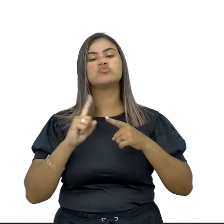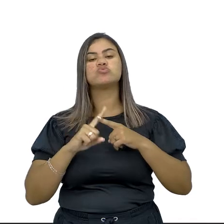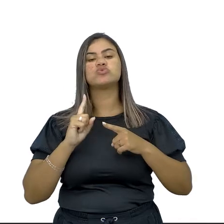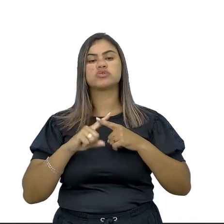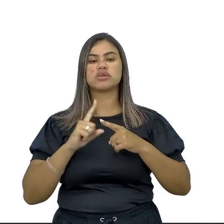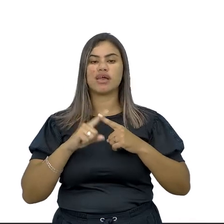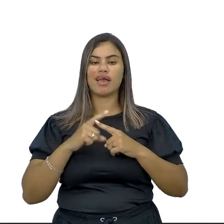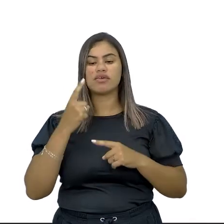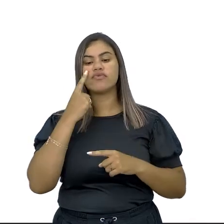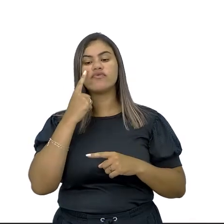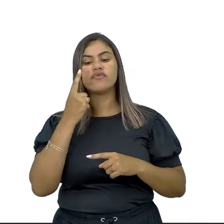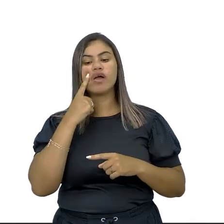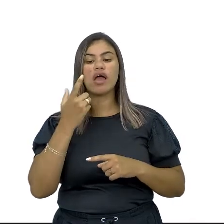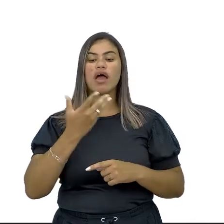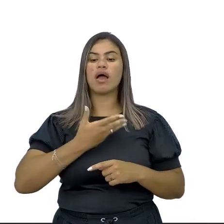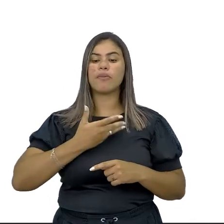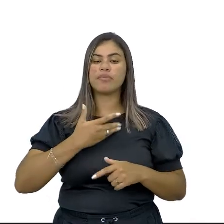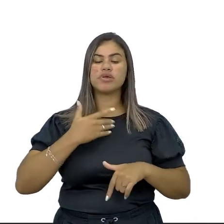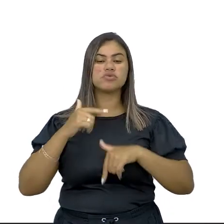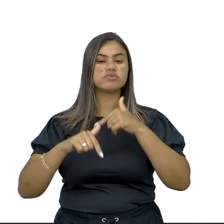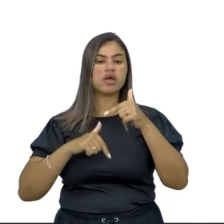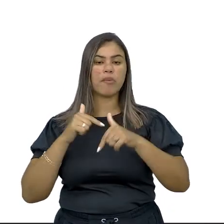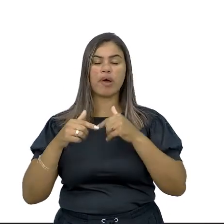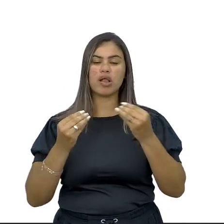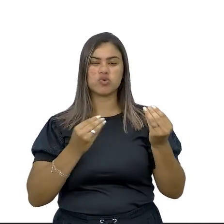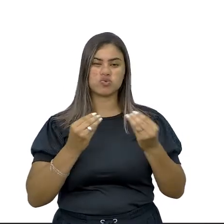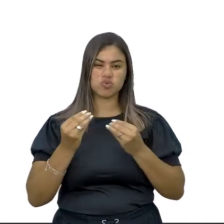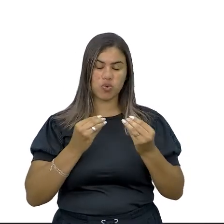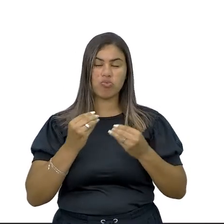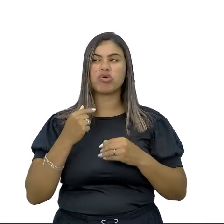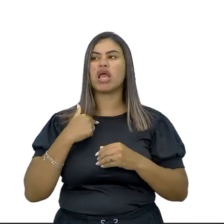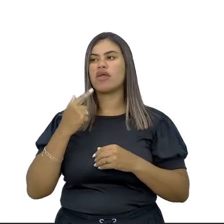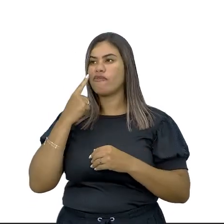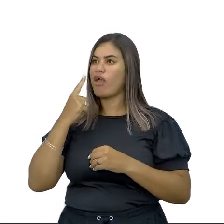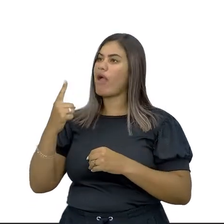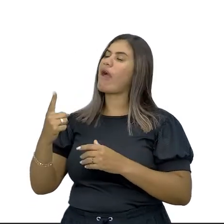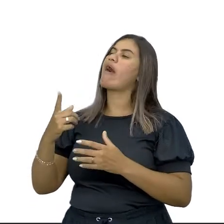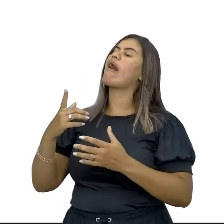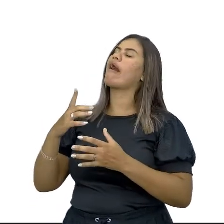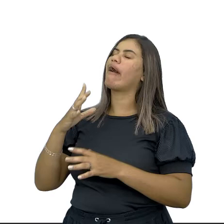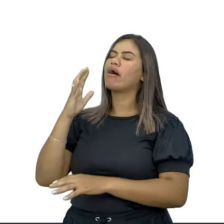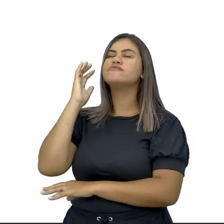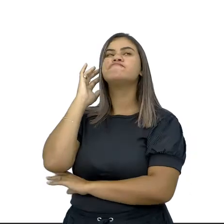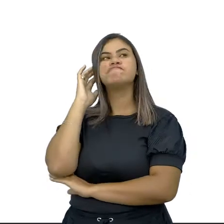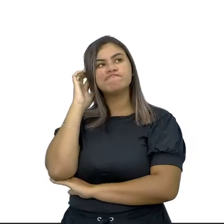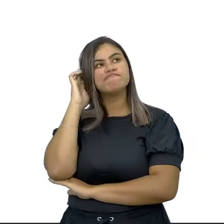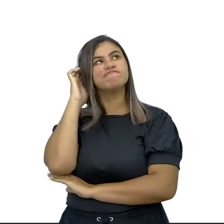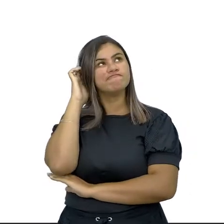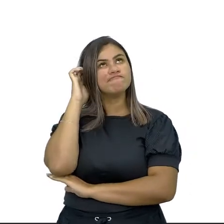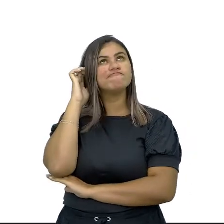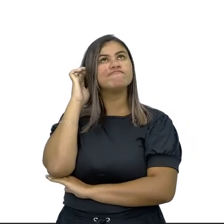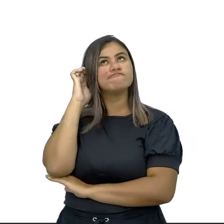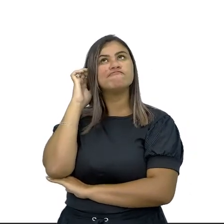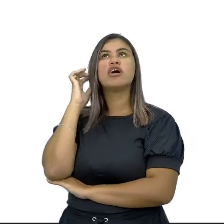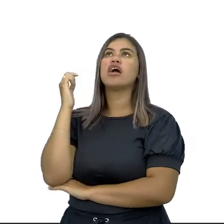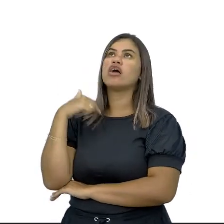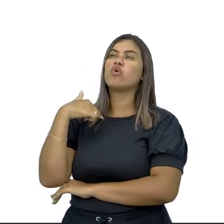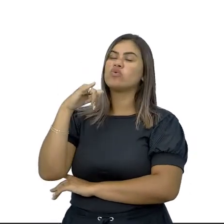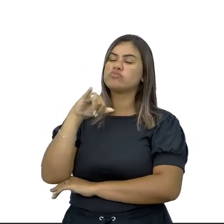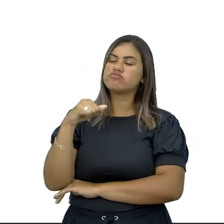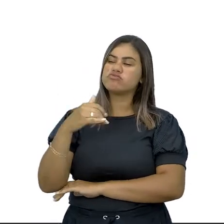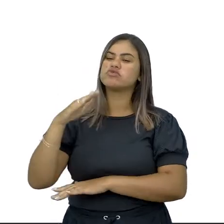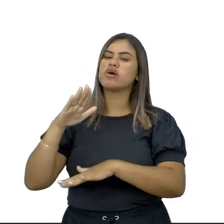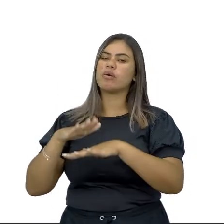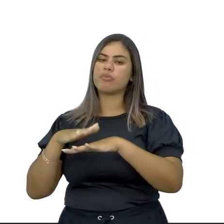ver o que os nossos colegas estão fazendo e, a partir do que eles estão fazendo, nós podemos aproveitar essas ações